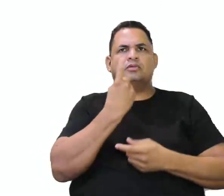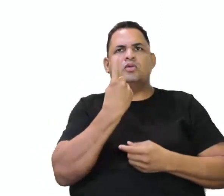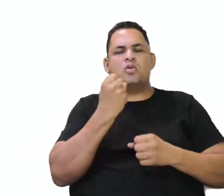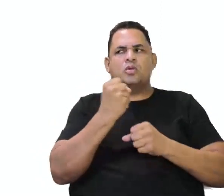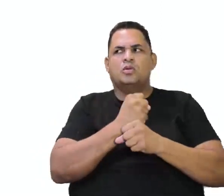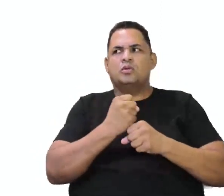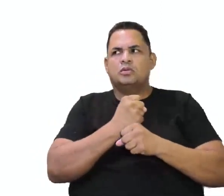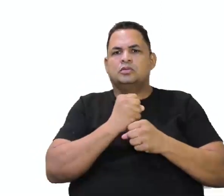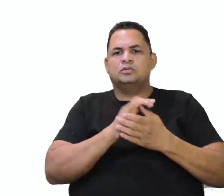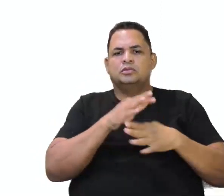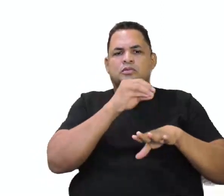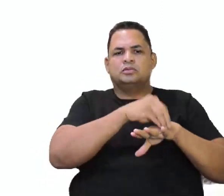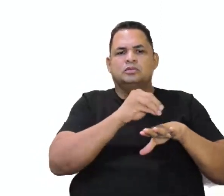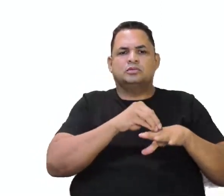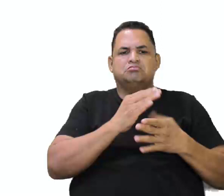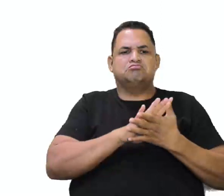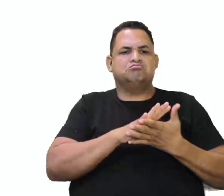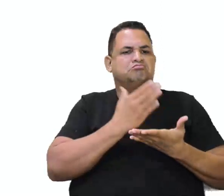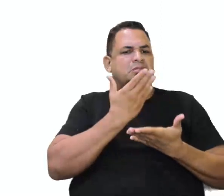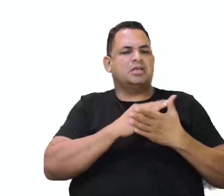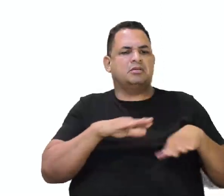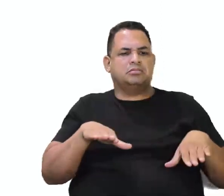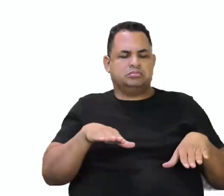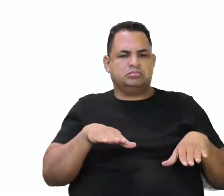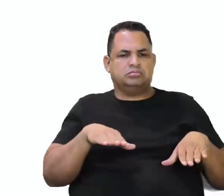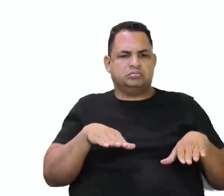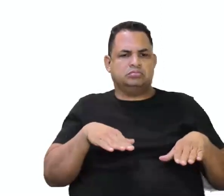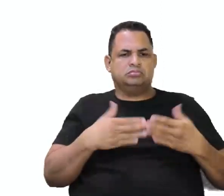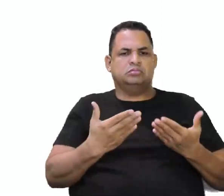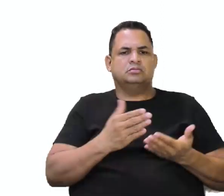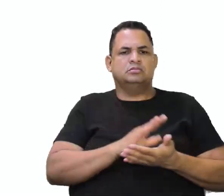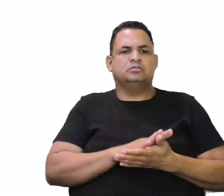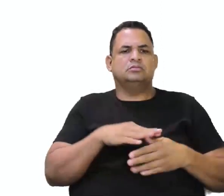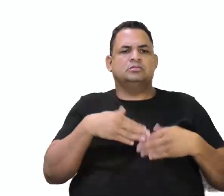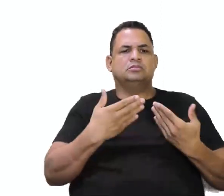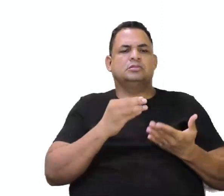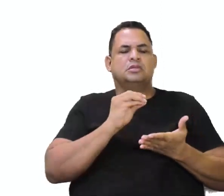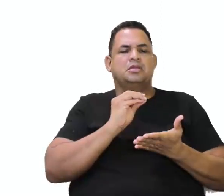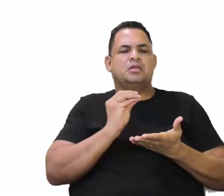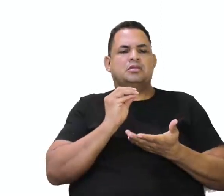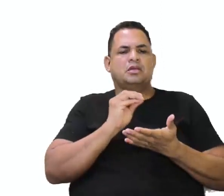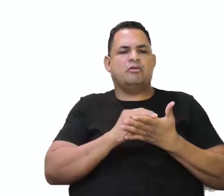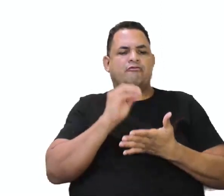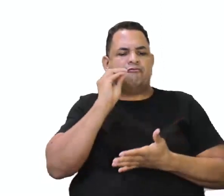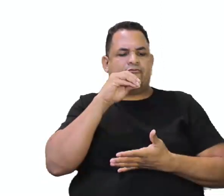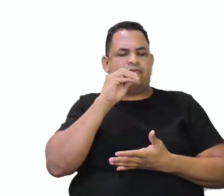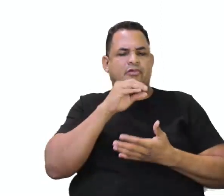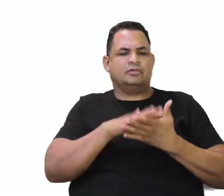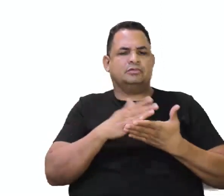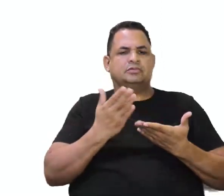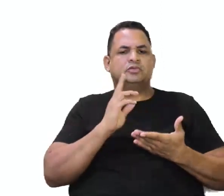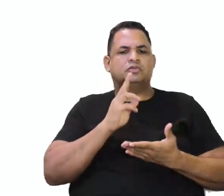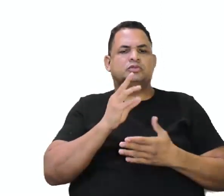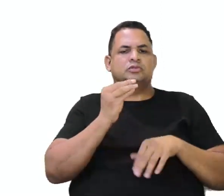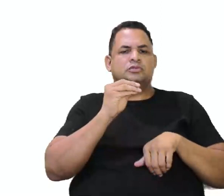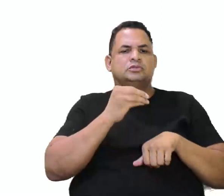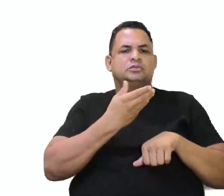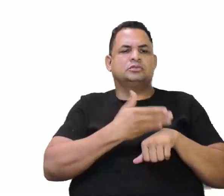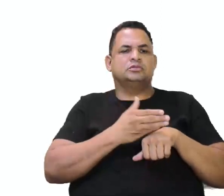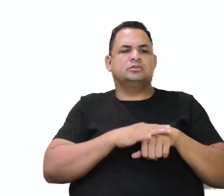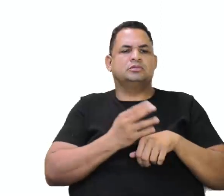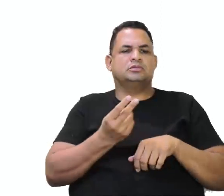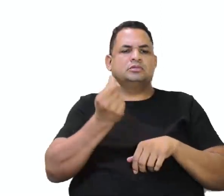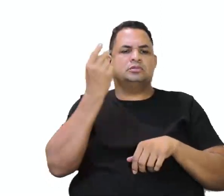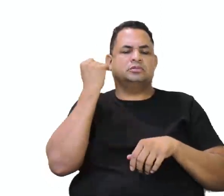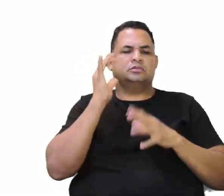ano, esses nutrientes se esgotaram. Então, por isso que a gente diz que tem um empobrecimento do solo quando você mantém essa prática antiga, que